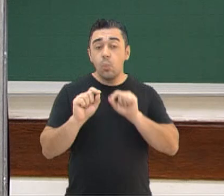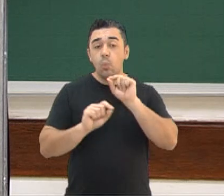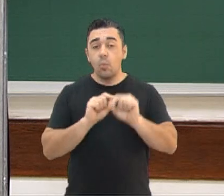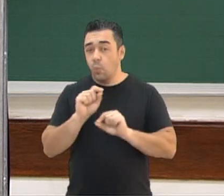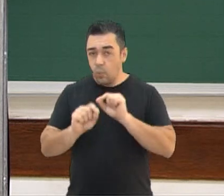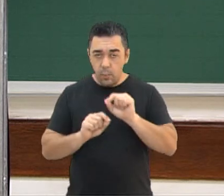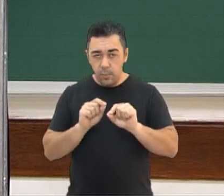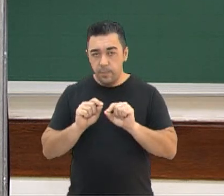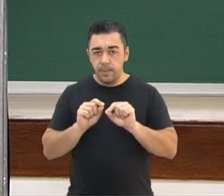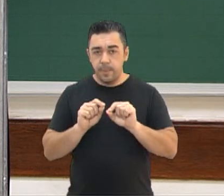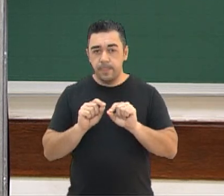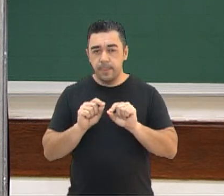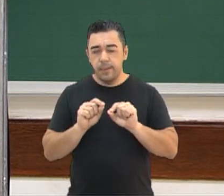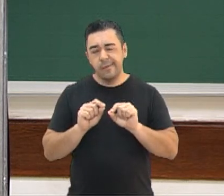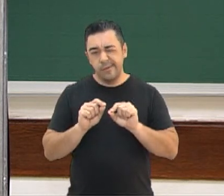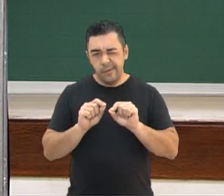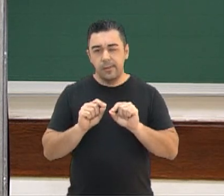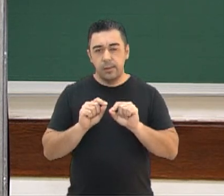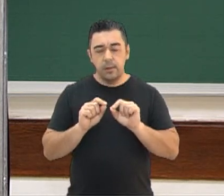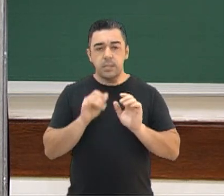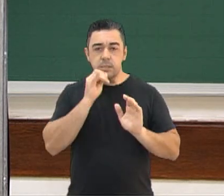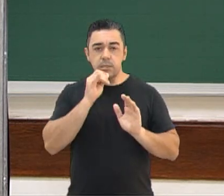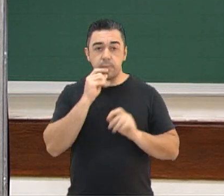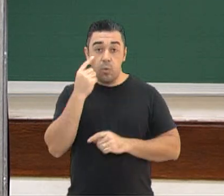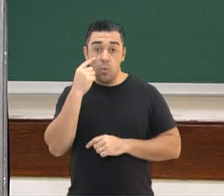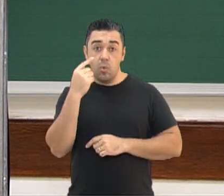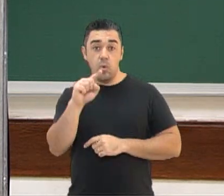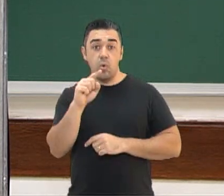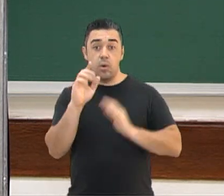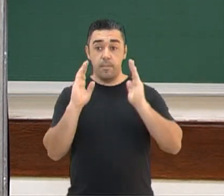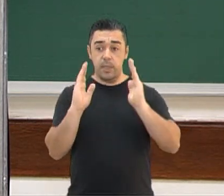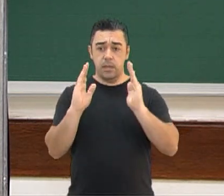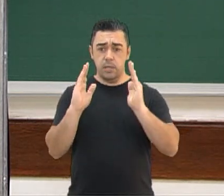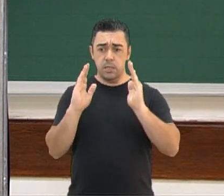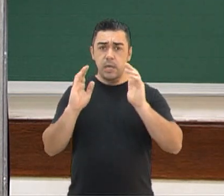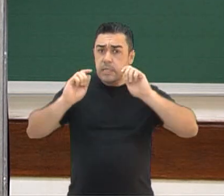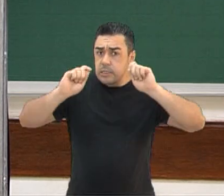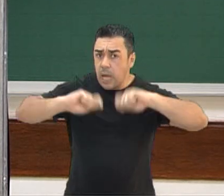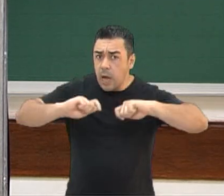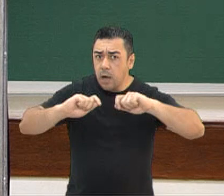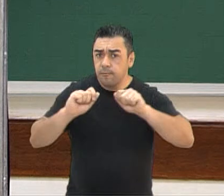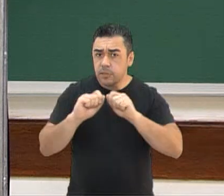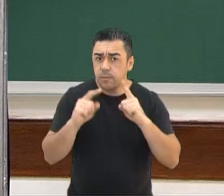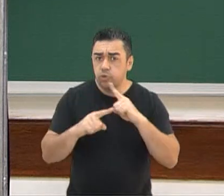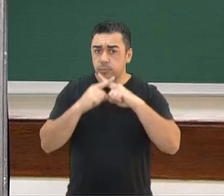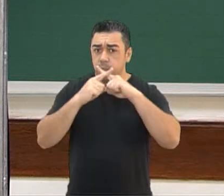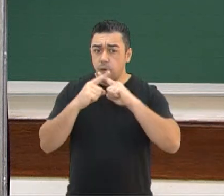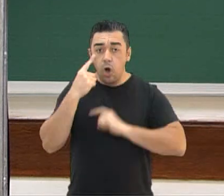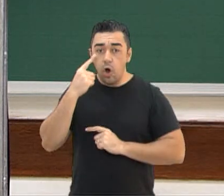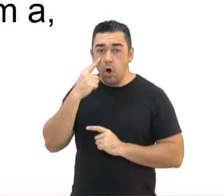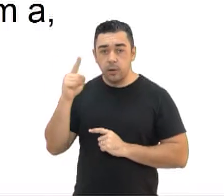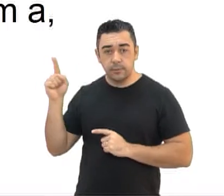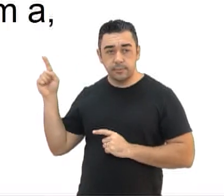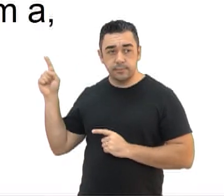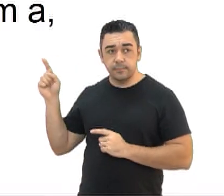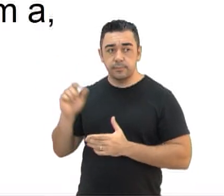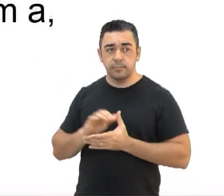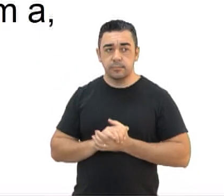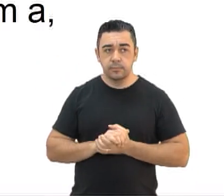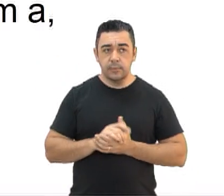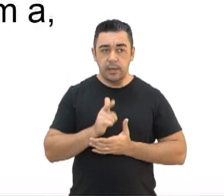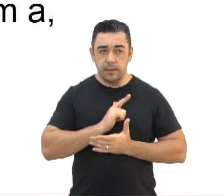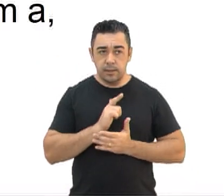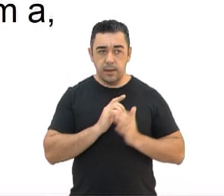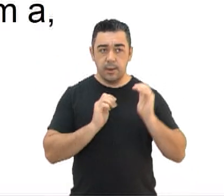quê? Aquela parte que, quando eu olho para a matriz, será que eu posso multiplicar? Então, olhem bem esse exercício aqui. Seja